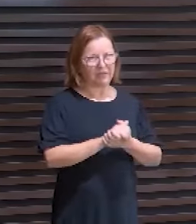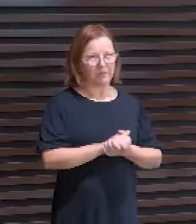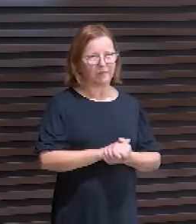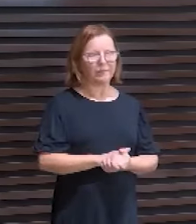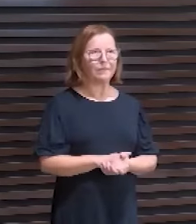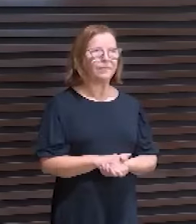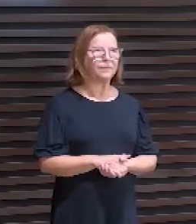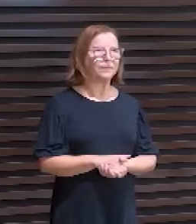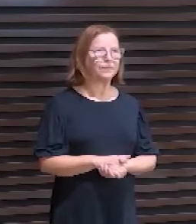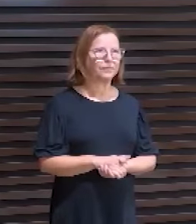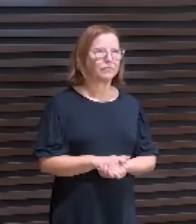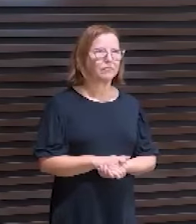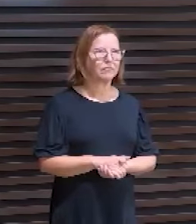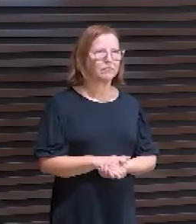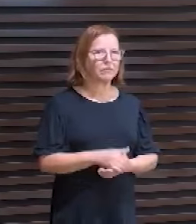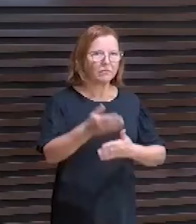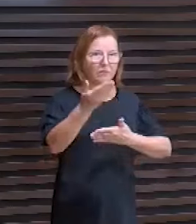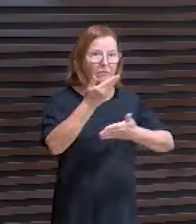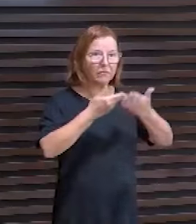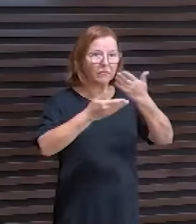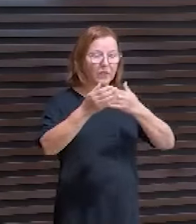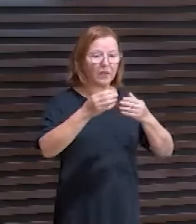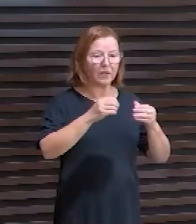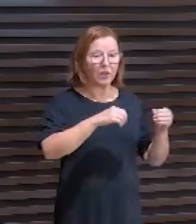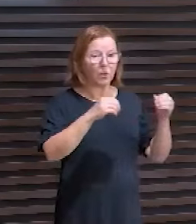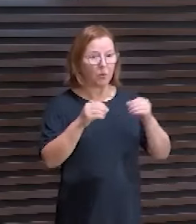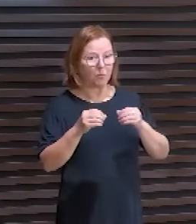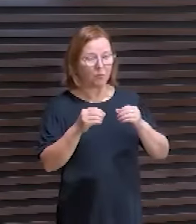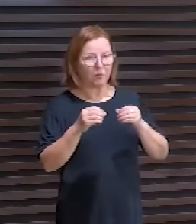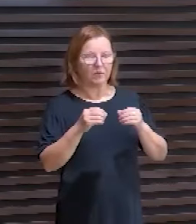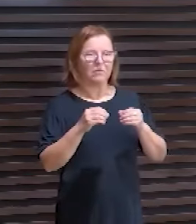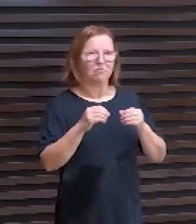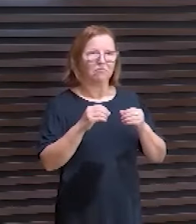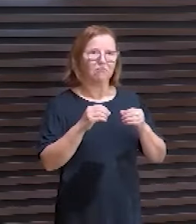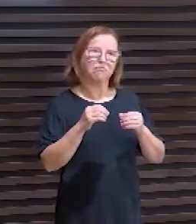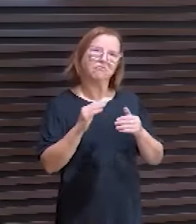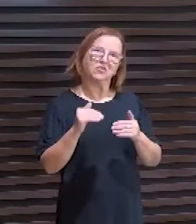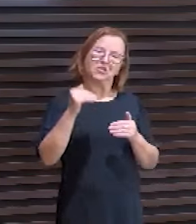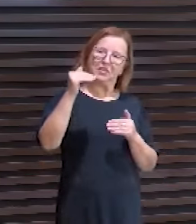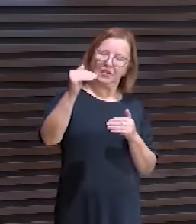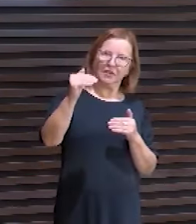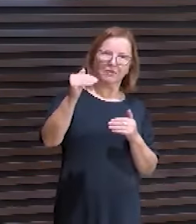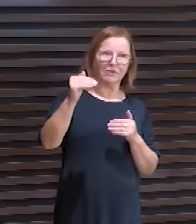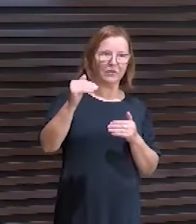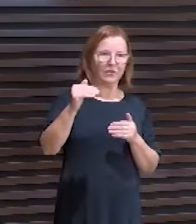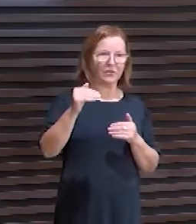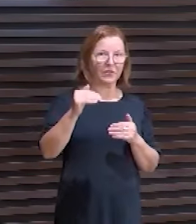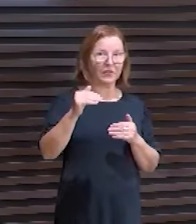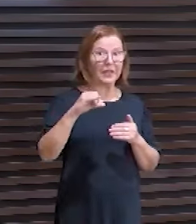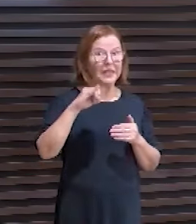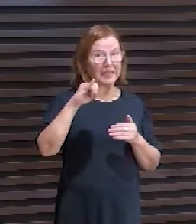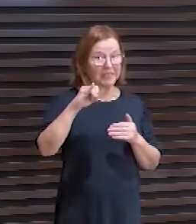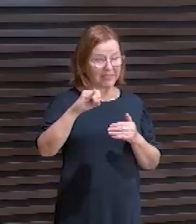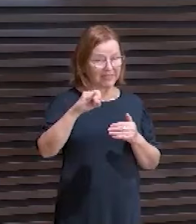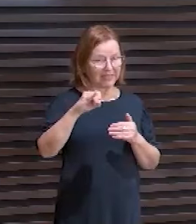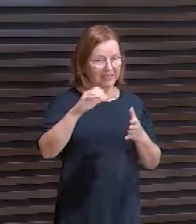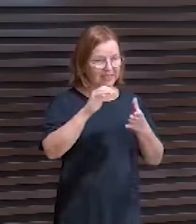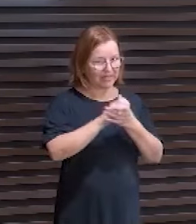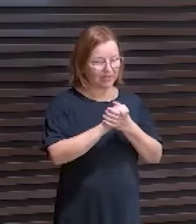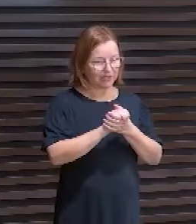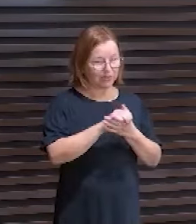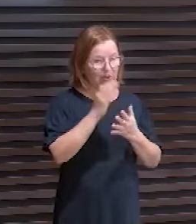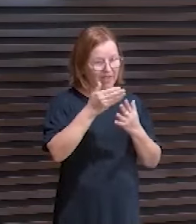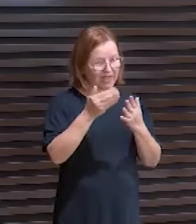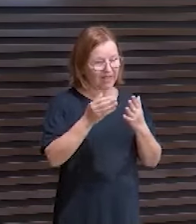negócio os relacionamentos mudam de nível quando é um casamento entre filhos de Deus presta atenção